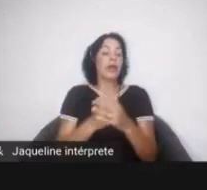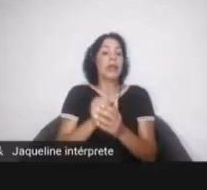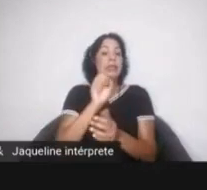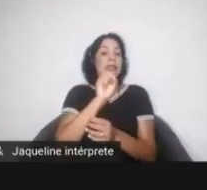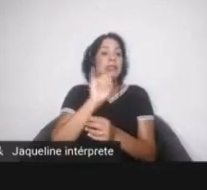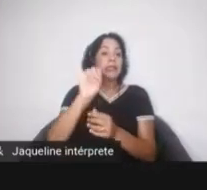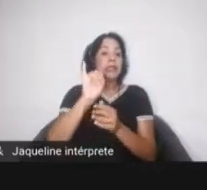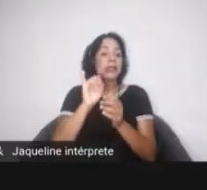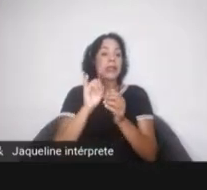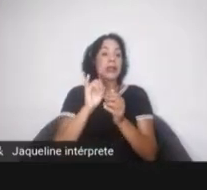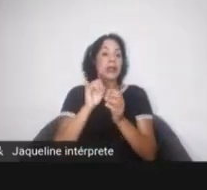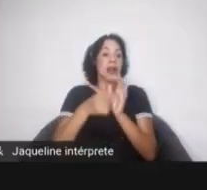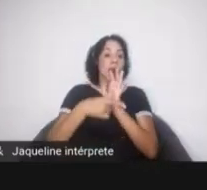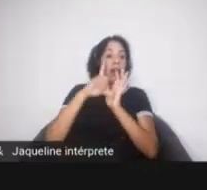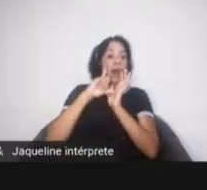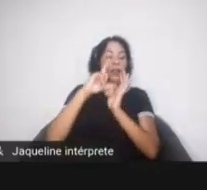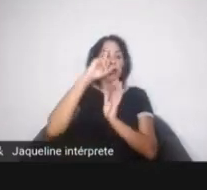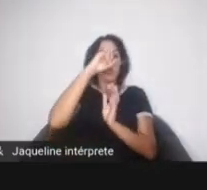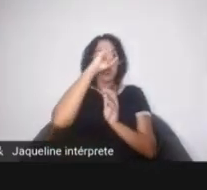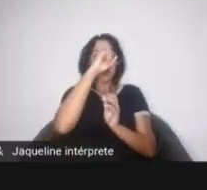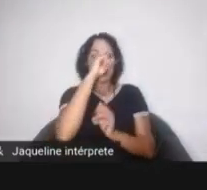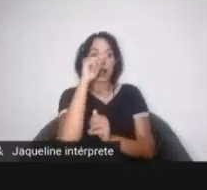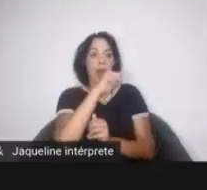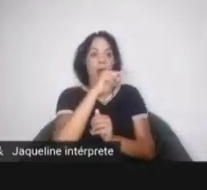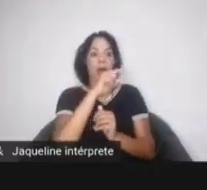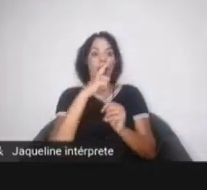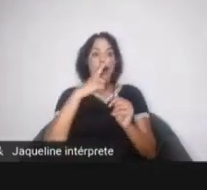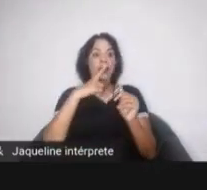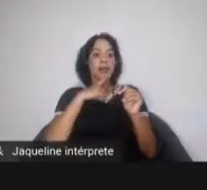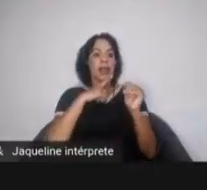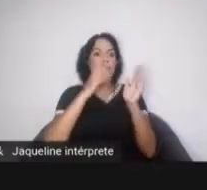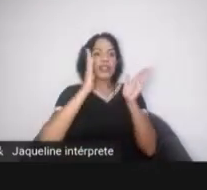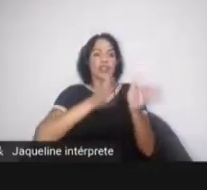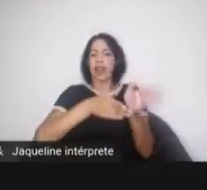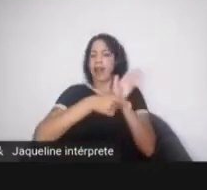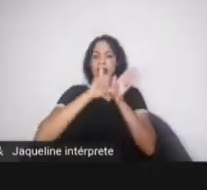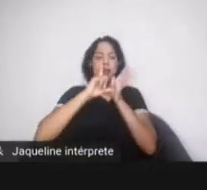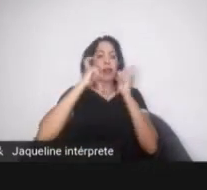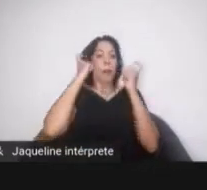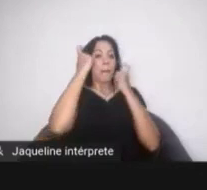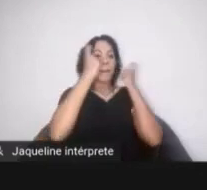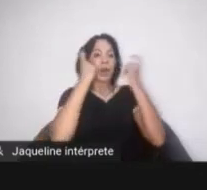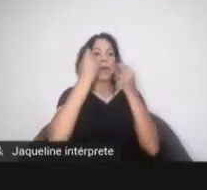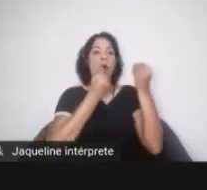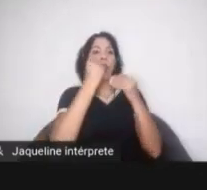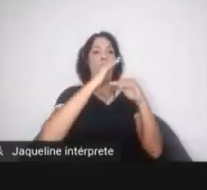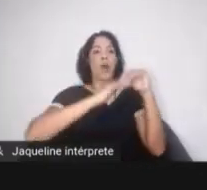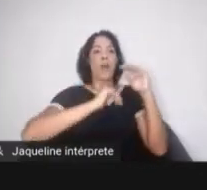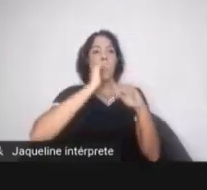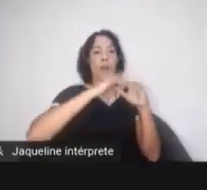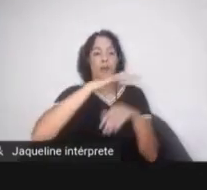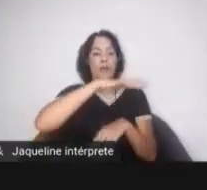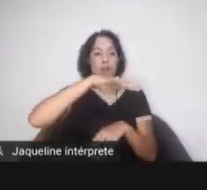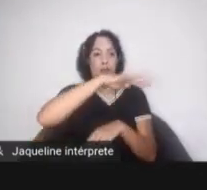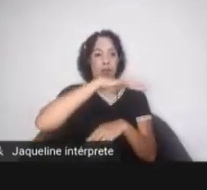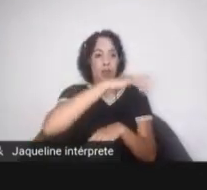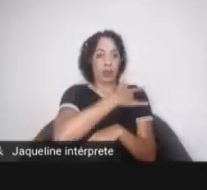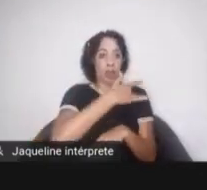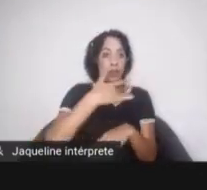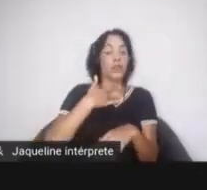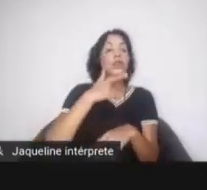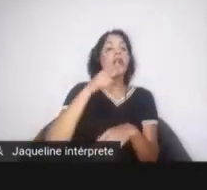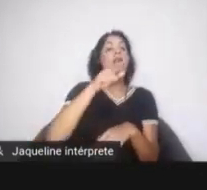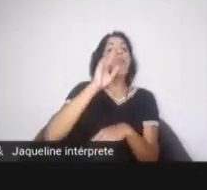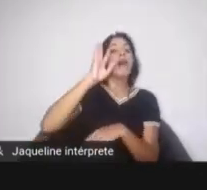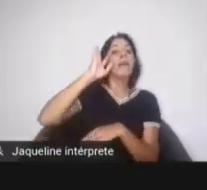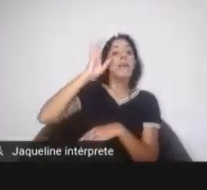os hospitais tinham essa demanda em relação aos profissionais de saúde, e podemos imaginar em relação aos profissionais de educação que